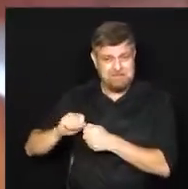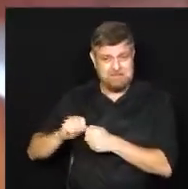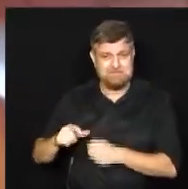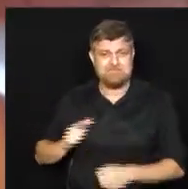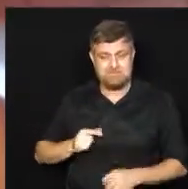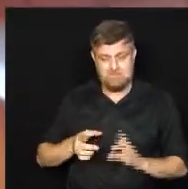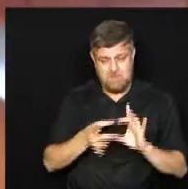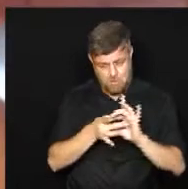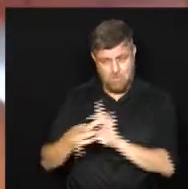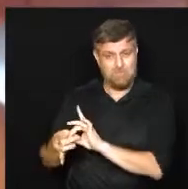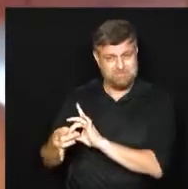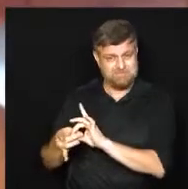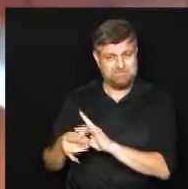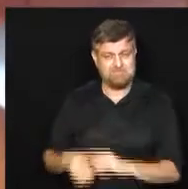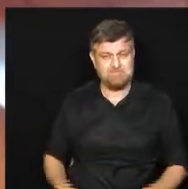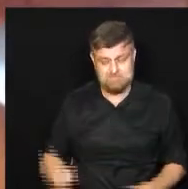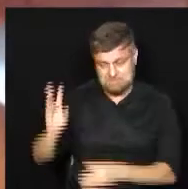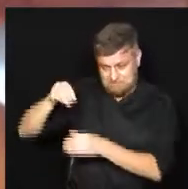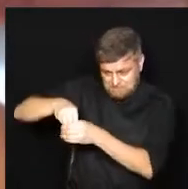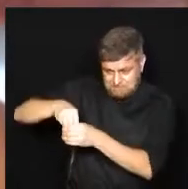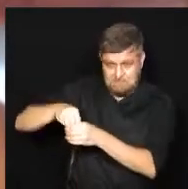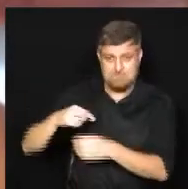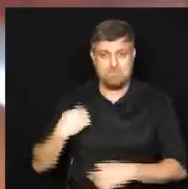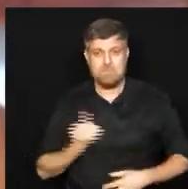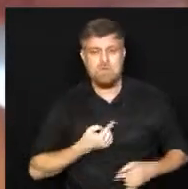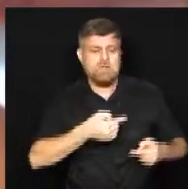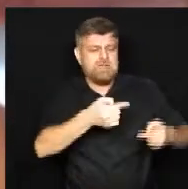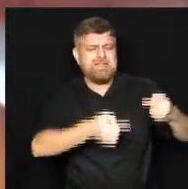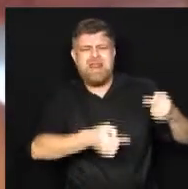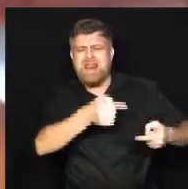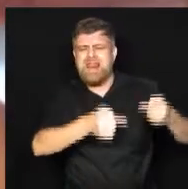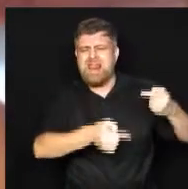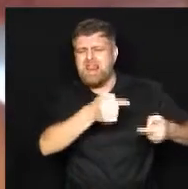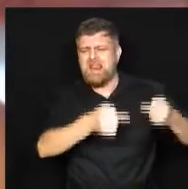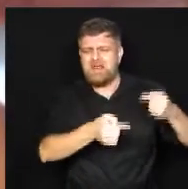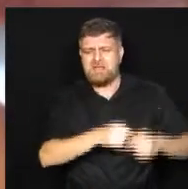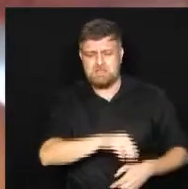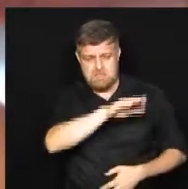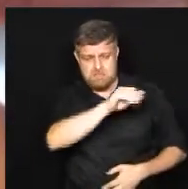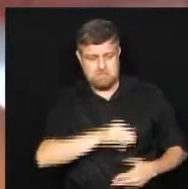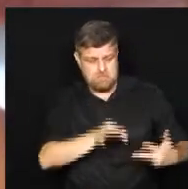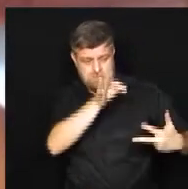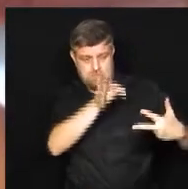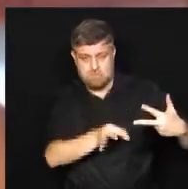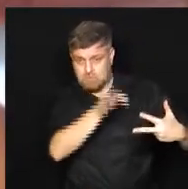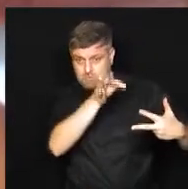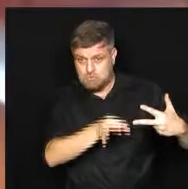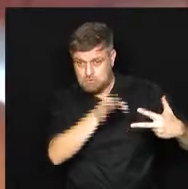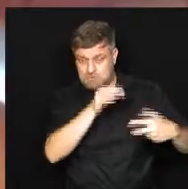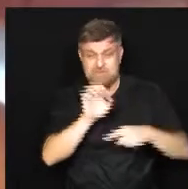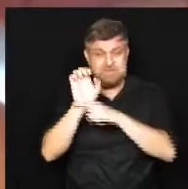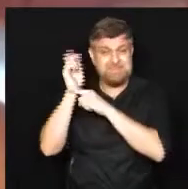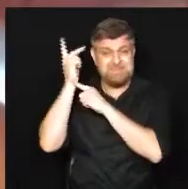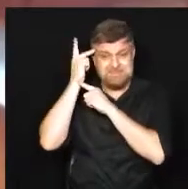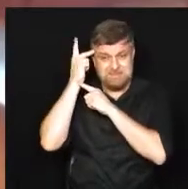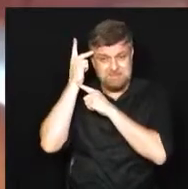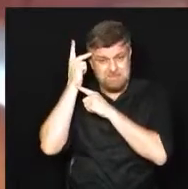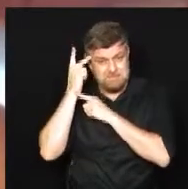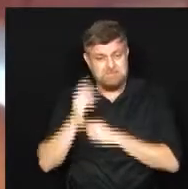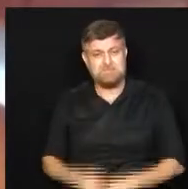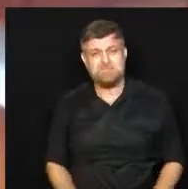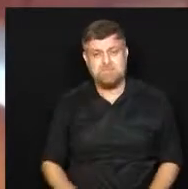desse contexto. Então, nós começamos uma discussão junto ao Tribunal de Justiça do Estado de São Paulo sobre